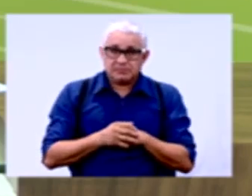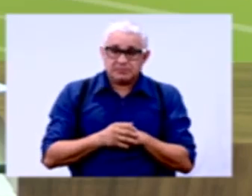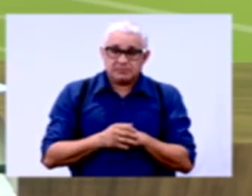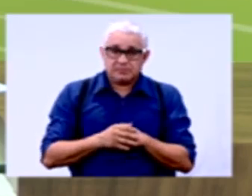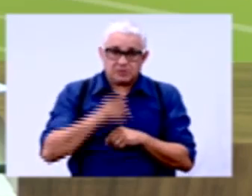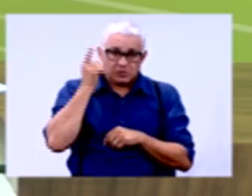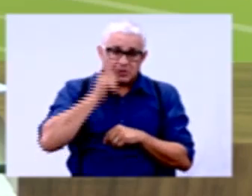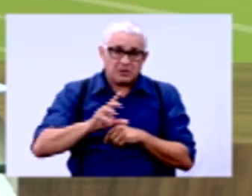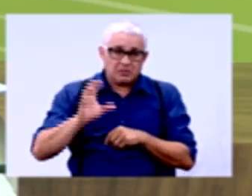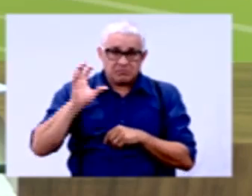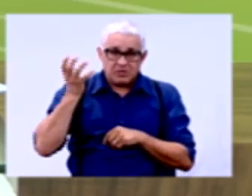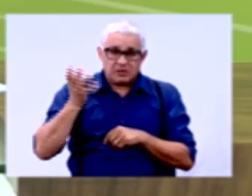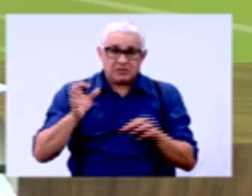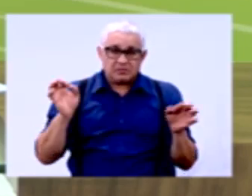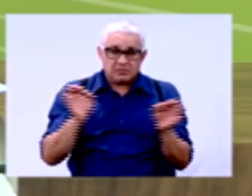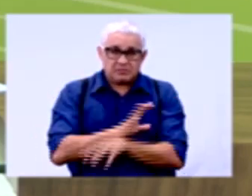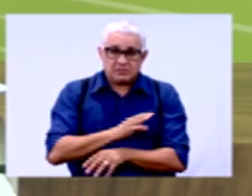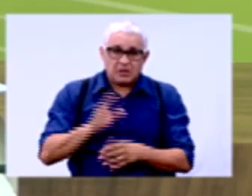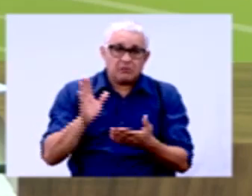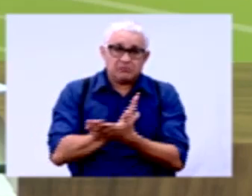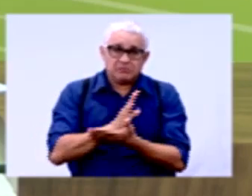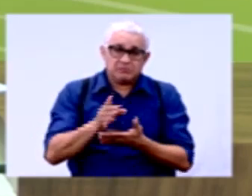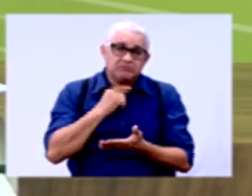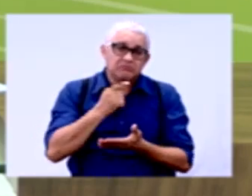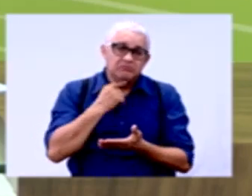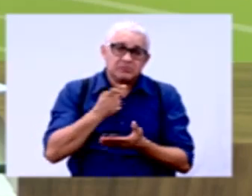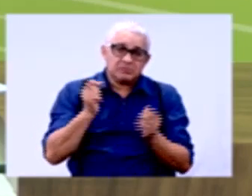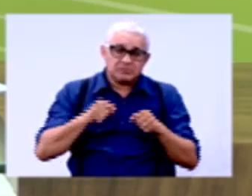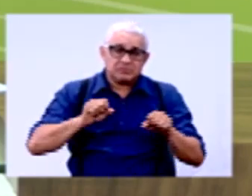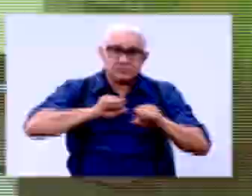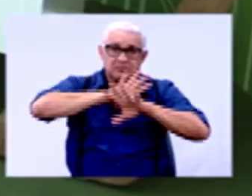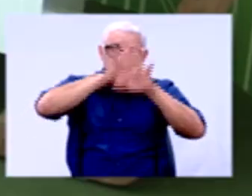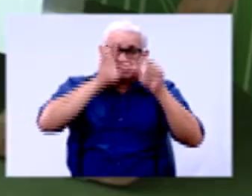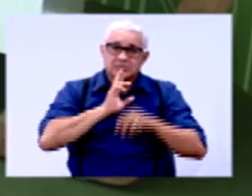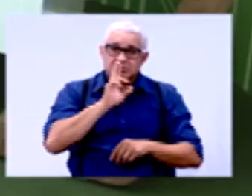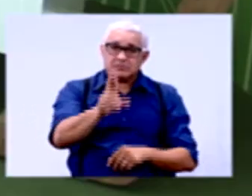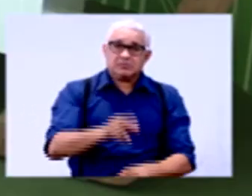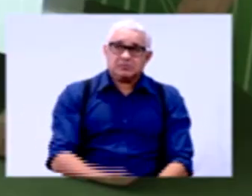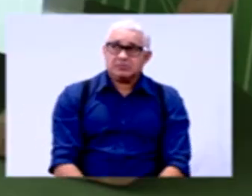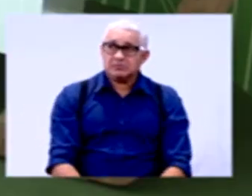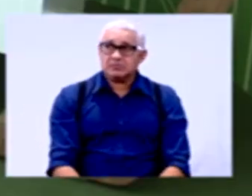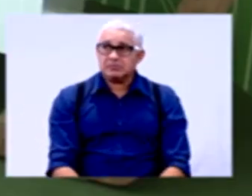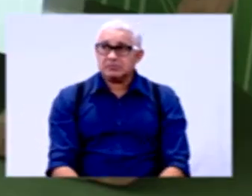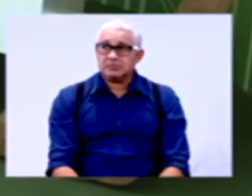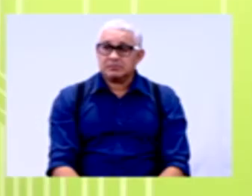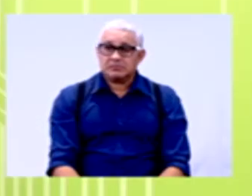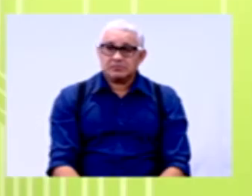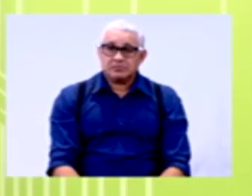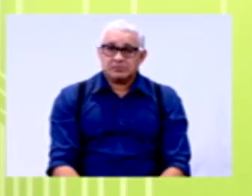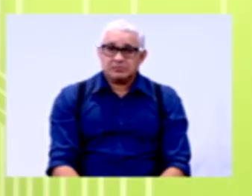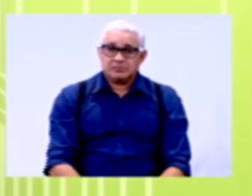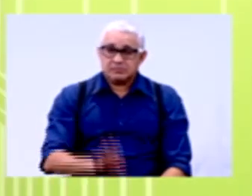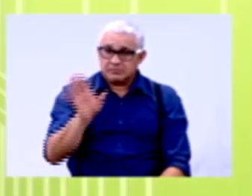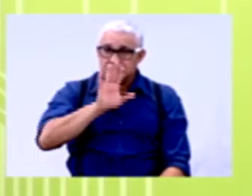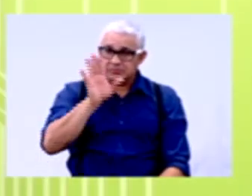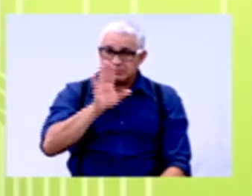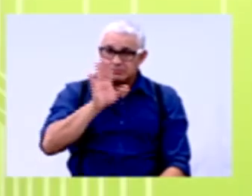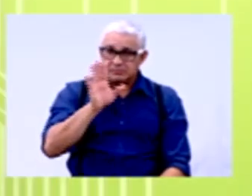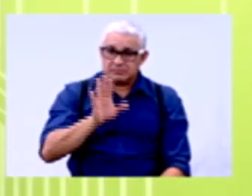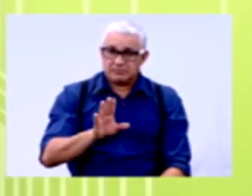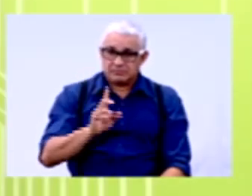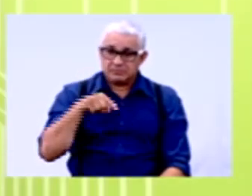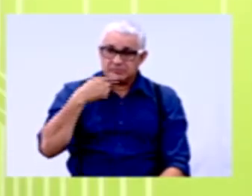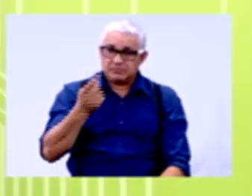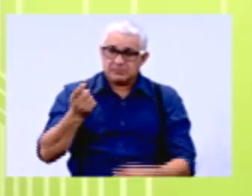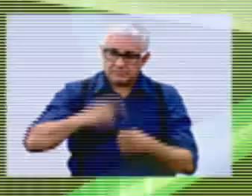realizem elas aí para que a gente surjam algumas dúvidas para que a gente possa esclarecer. Bom, então até daqui a pouco, nos falamos